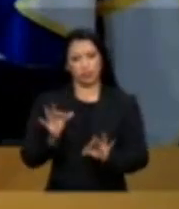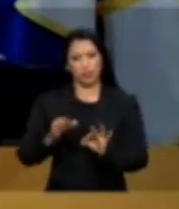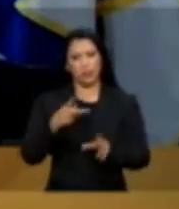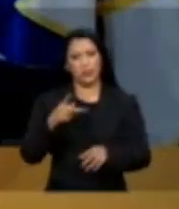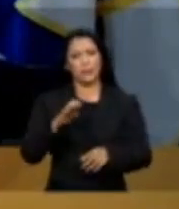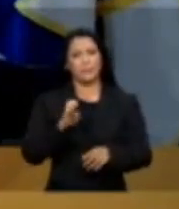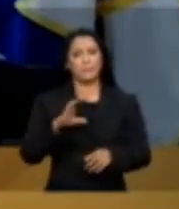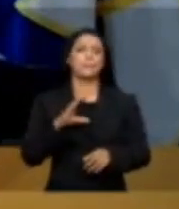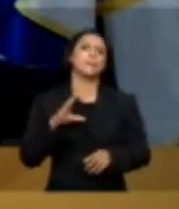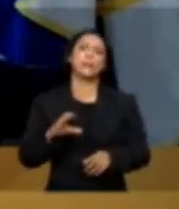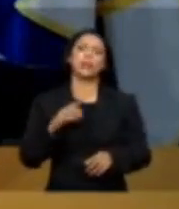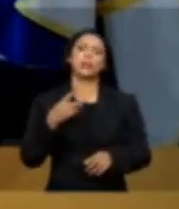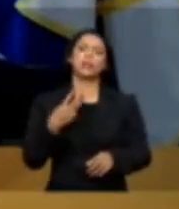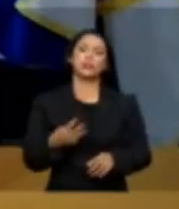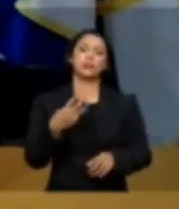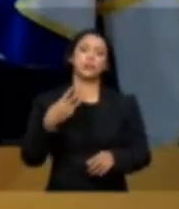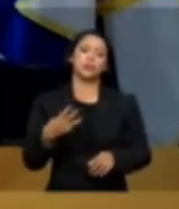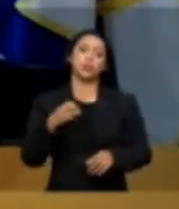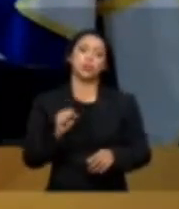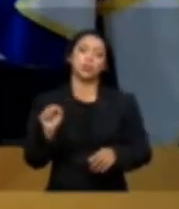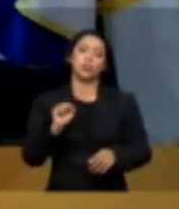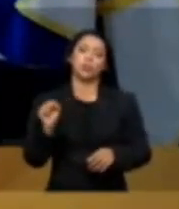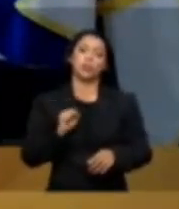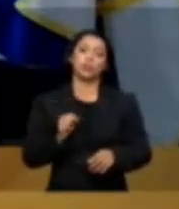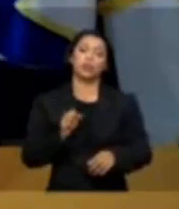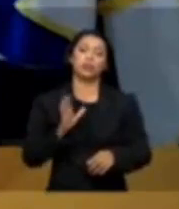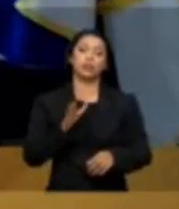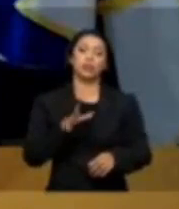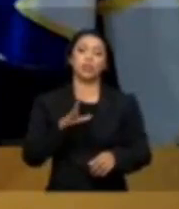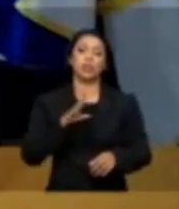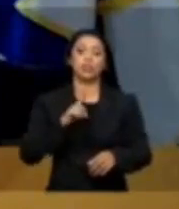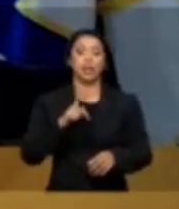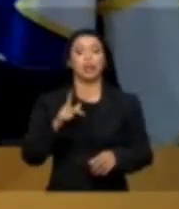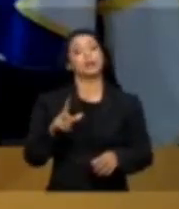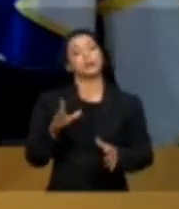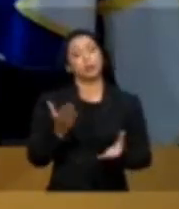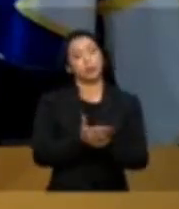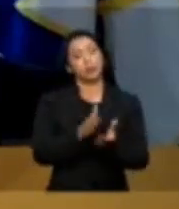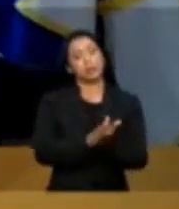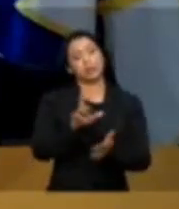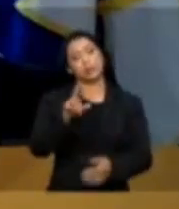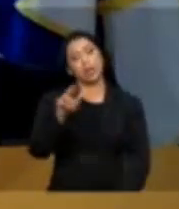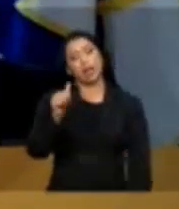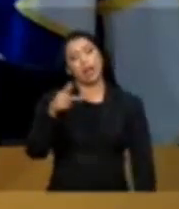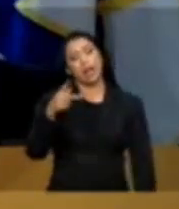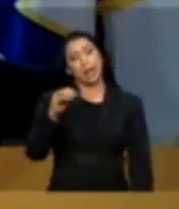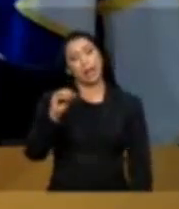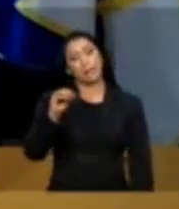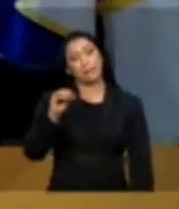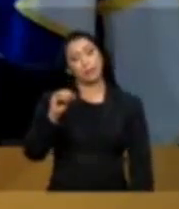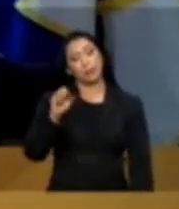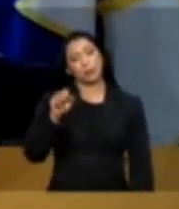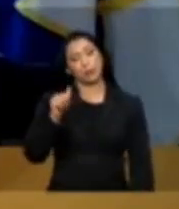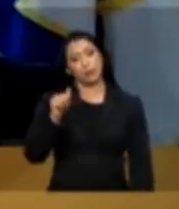PEC 3.388, o conhecido caso denominado Raposa Serra do Sol. A Corte